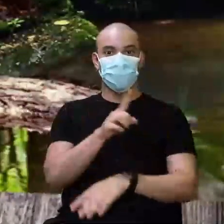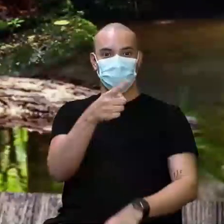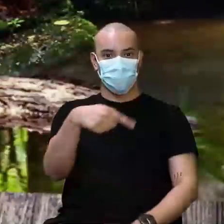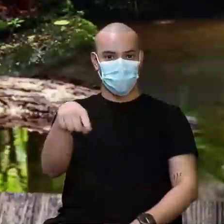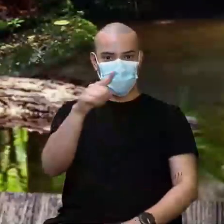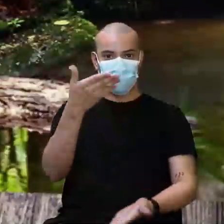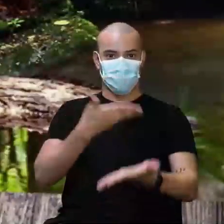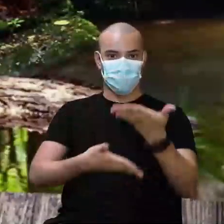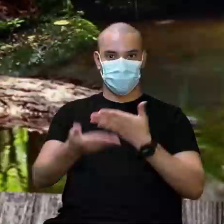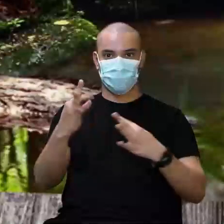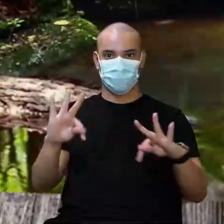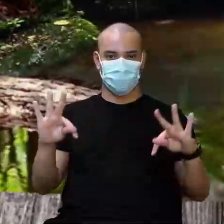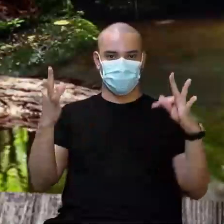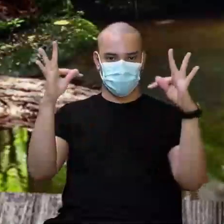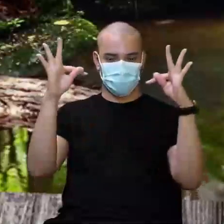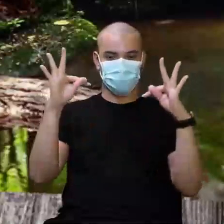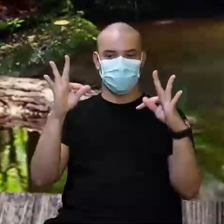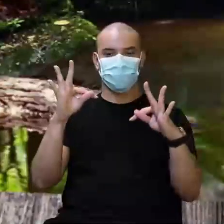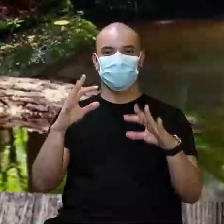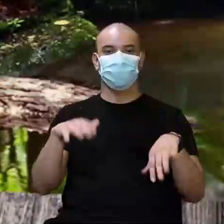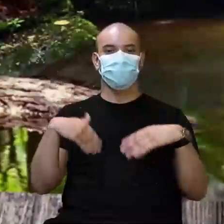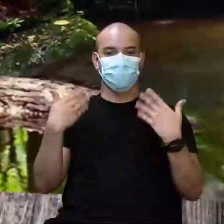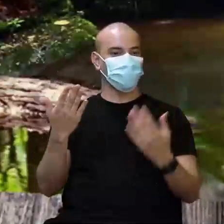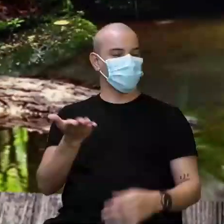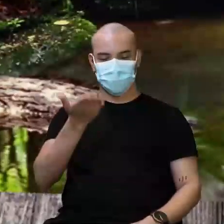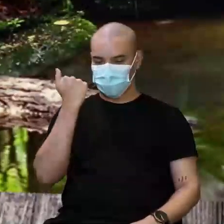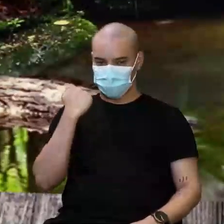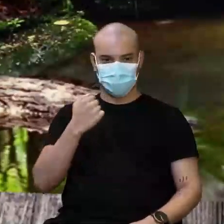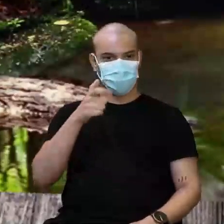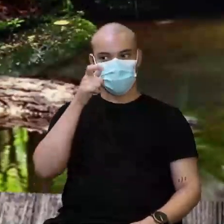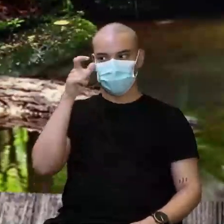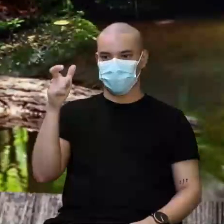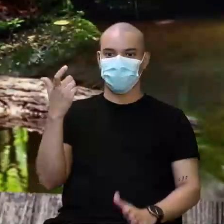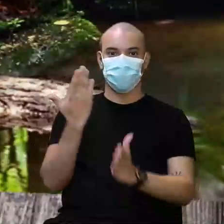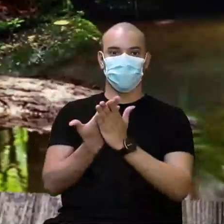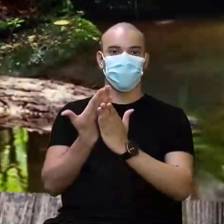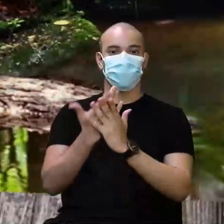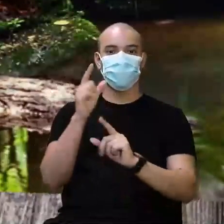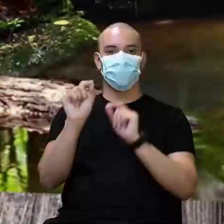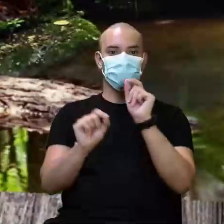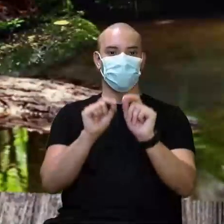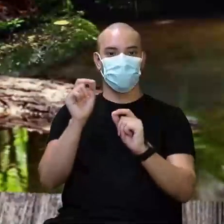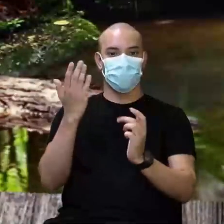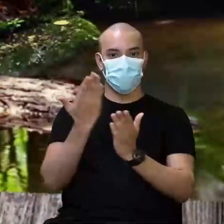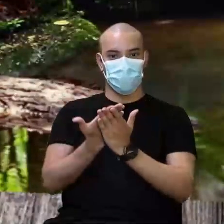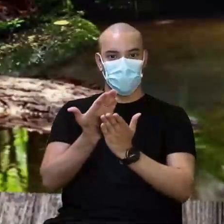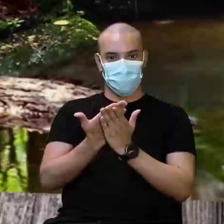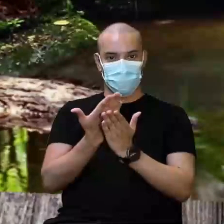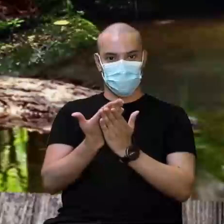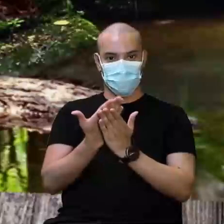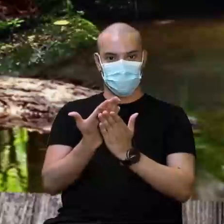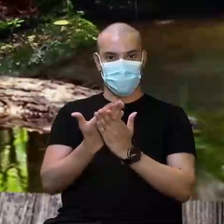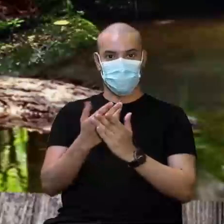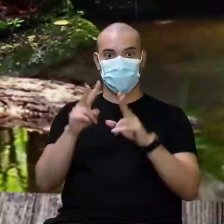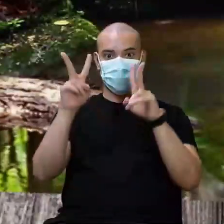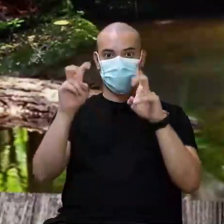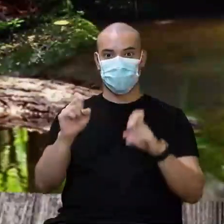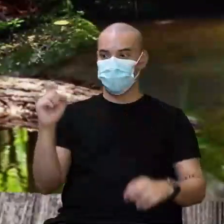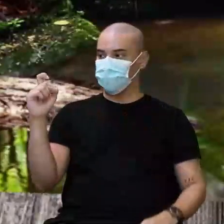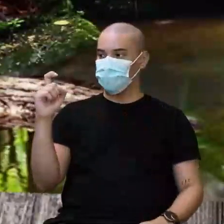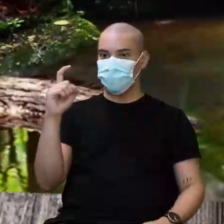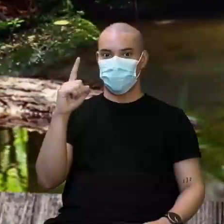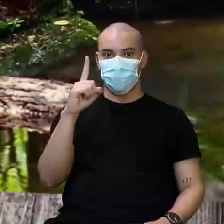querida aluna da mediação tecnológica. Mas vamos ao que interessa. A gente vai falar sobre a nossa aula de